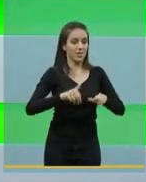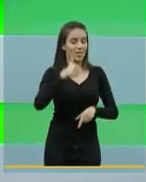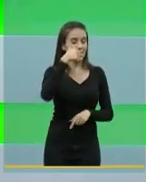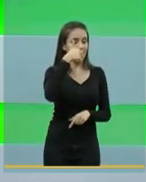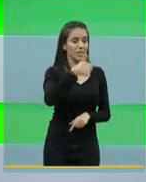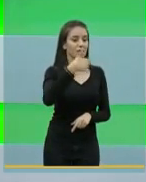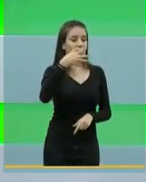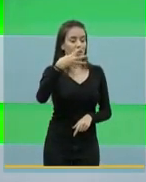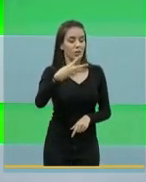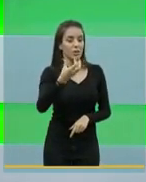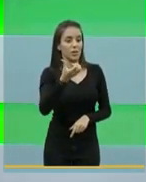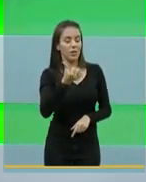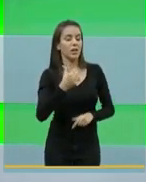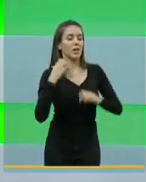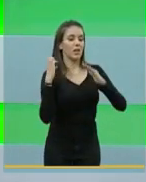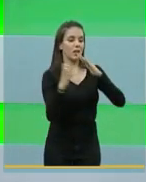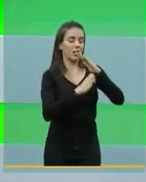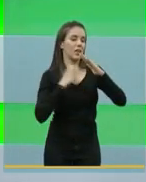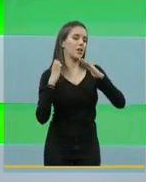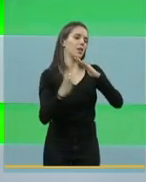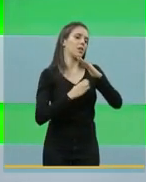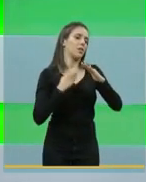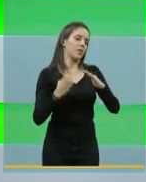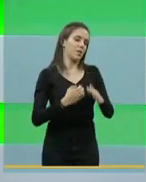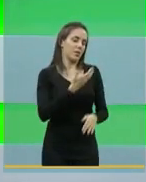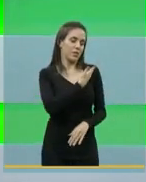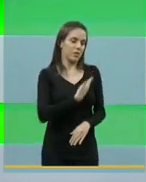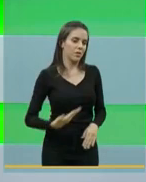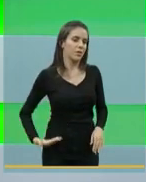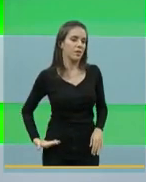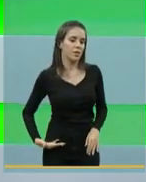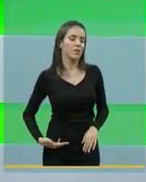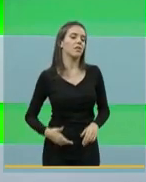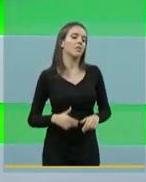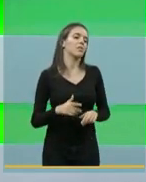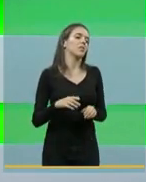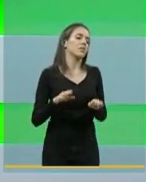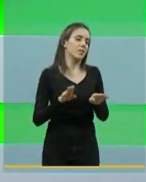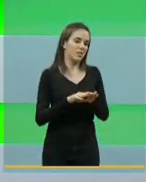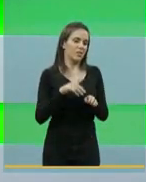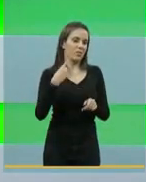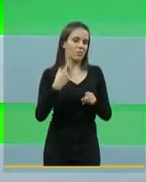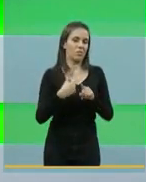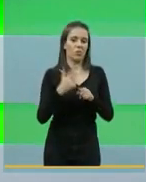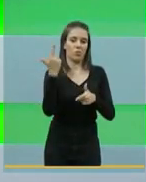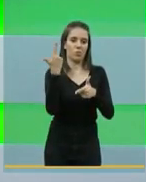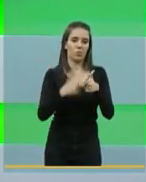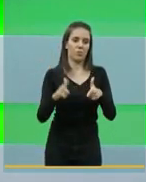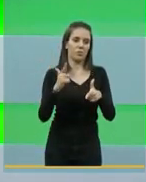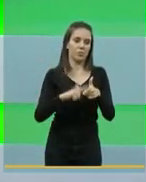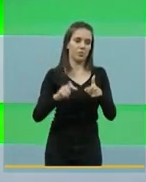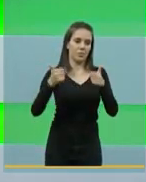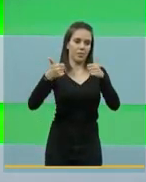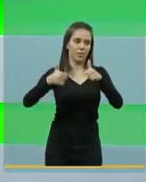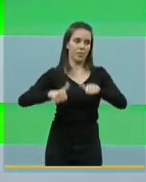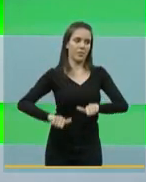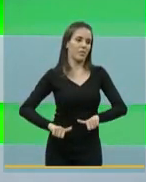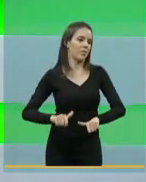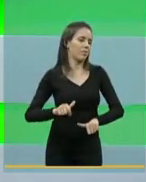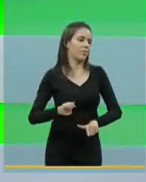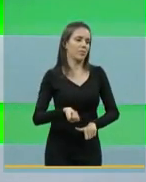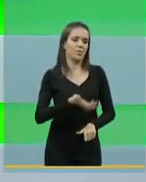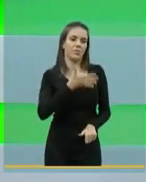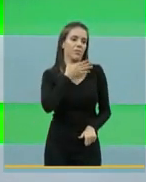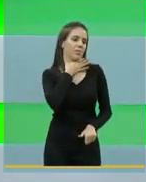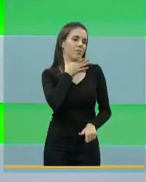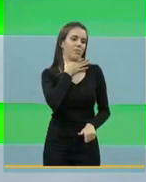146 empresas estatais grande parte delas inclusive dando prejuízo despartidarizar